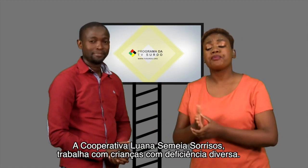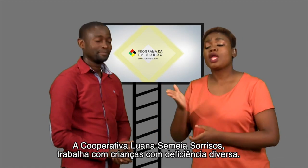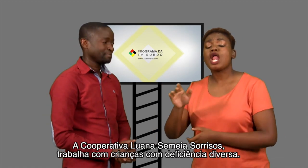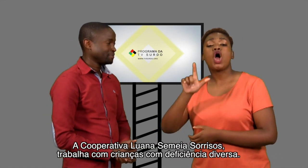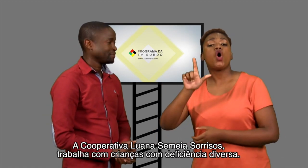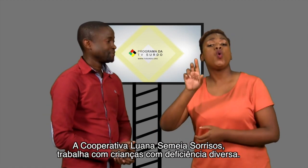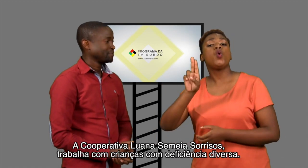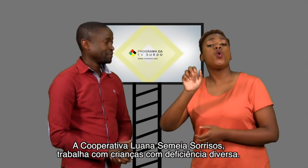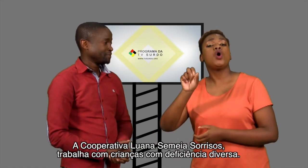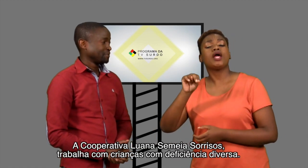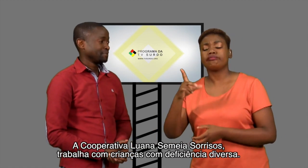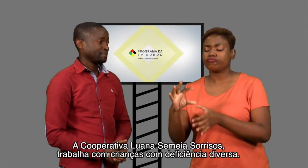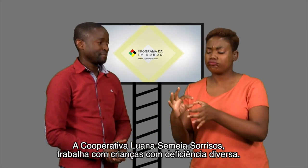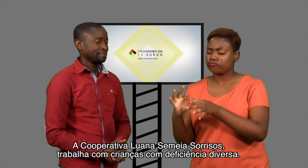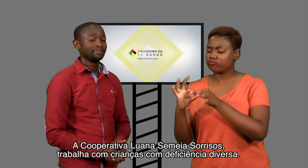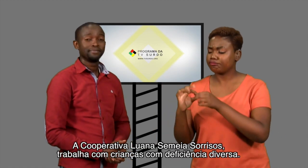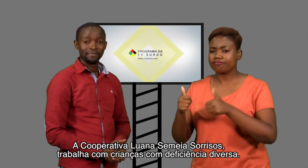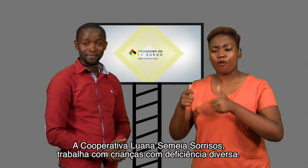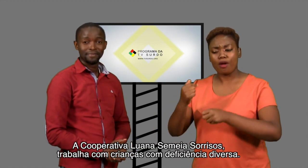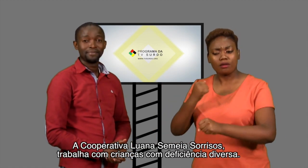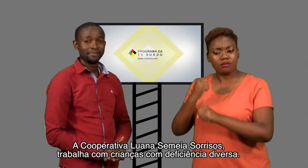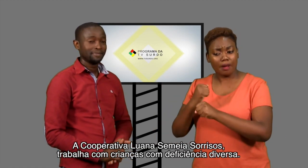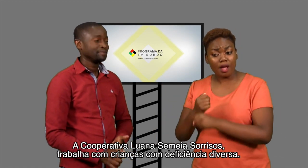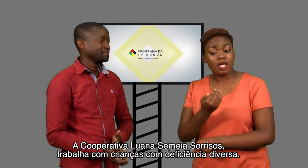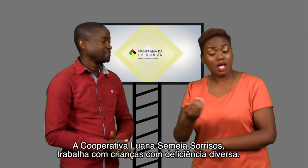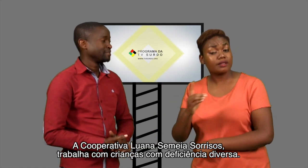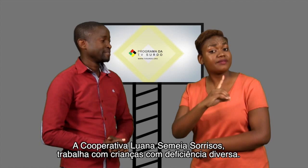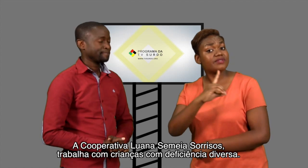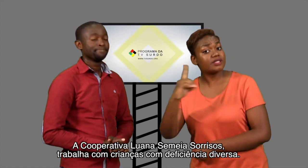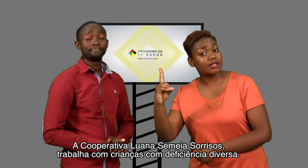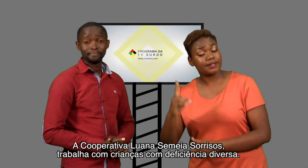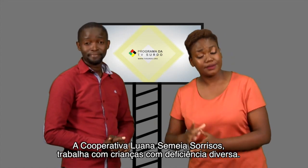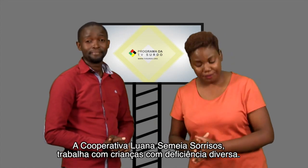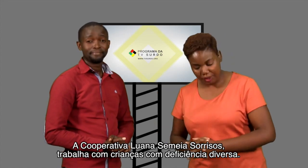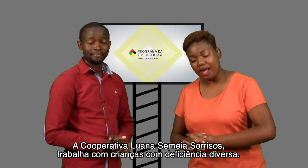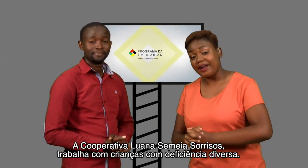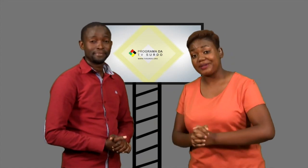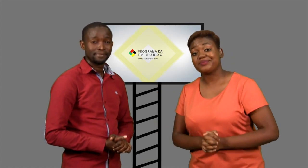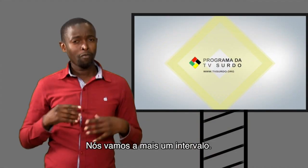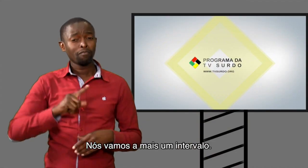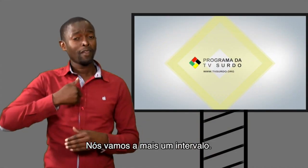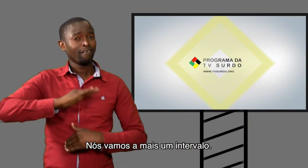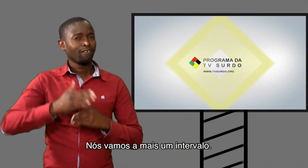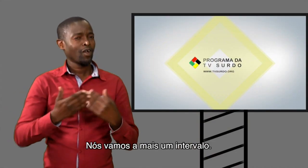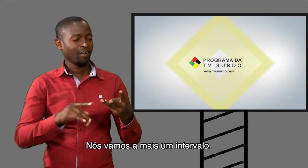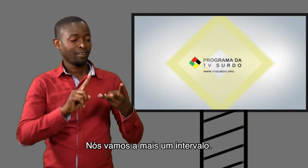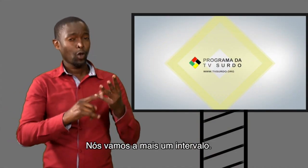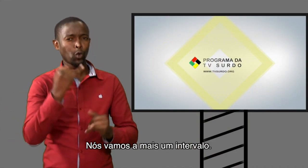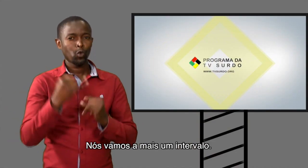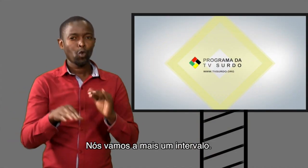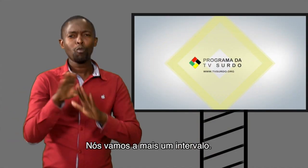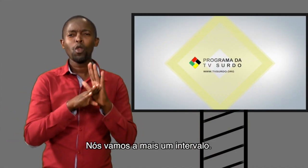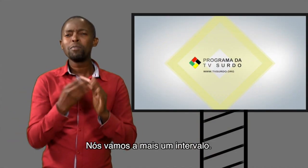A cooperativa Luana Semeia Sorrisos trabalha com crianças com deficiência diversa. Nós vamos a mais